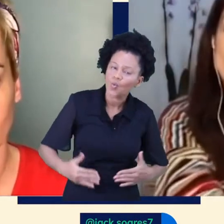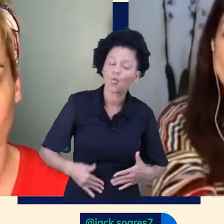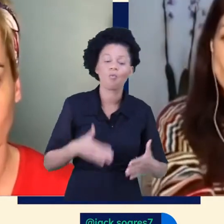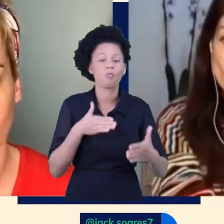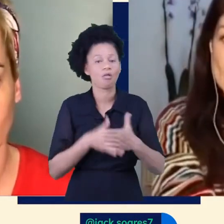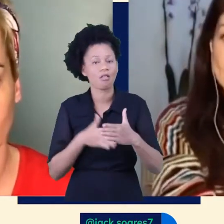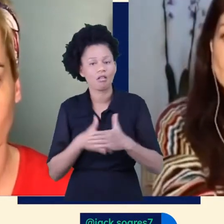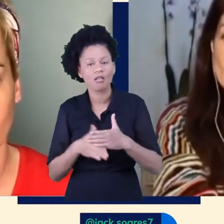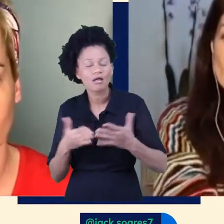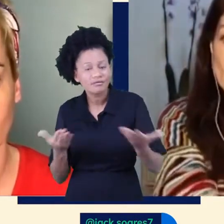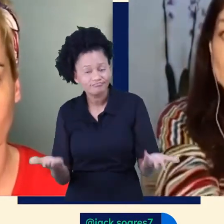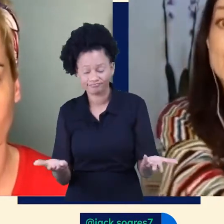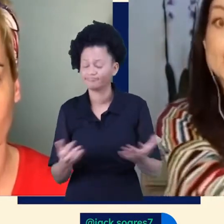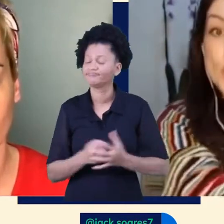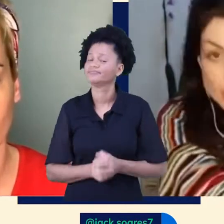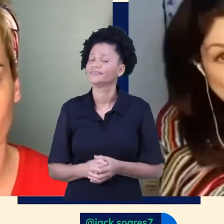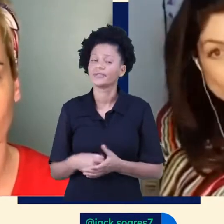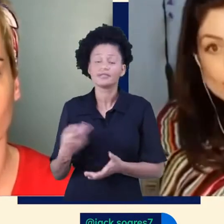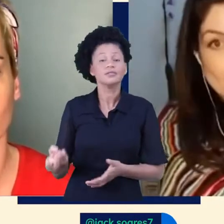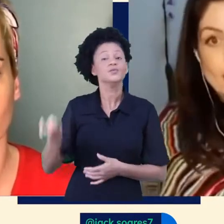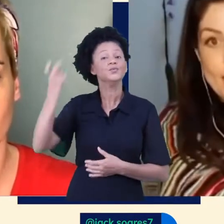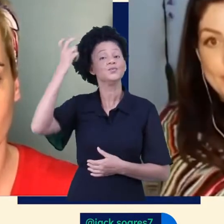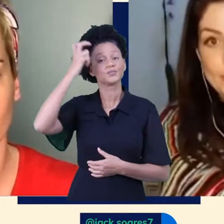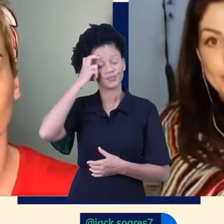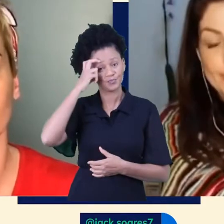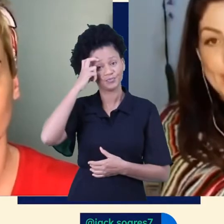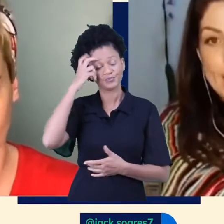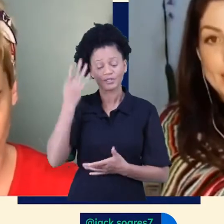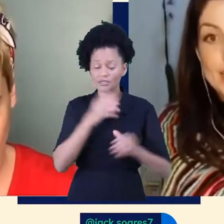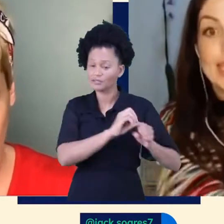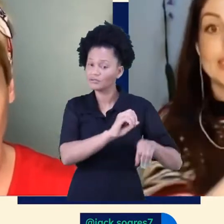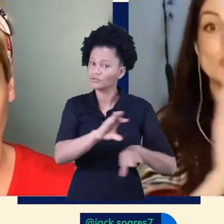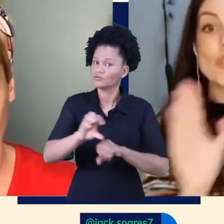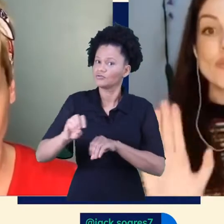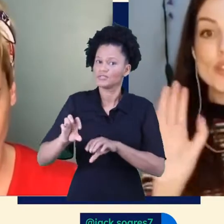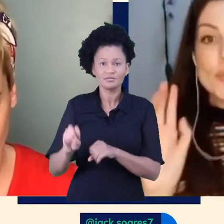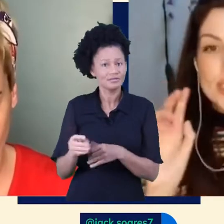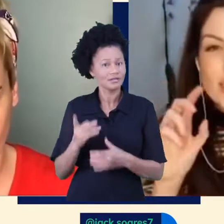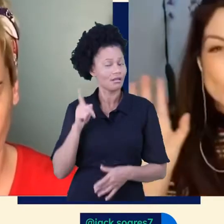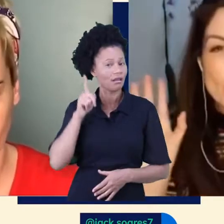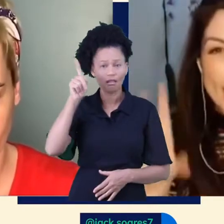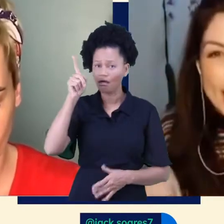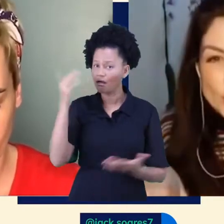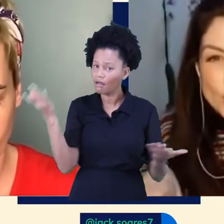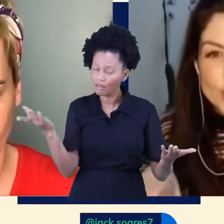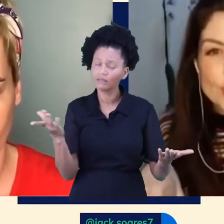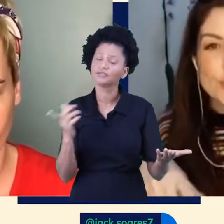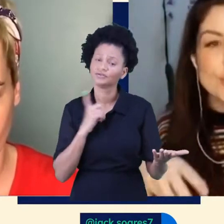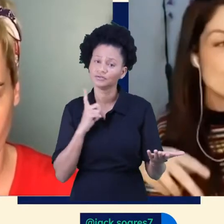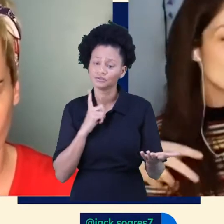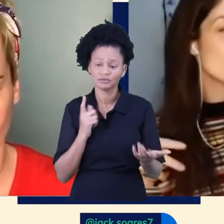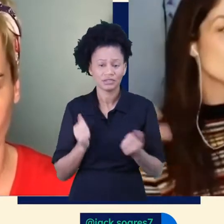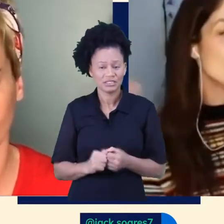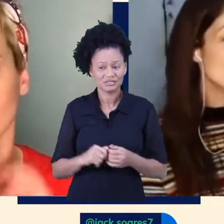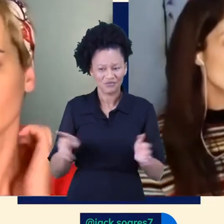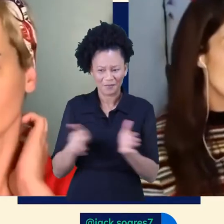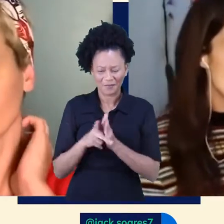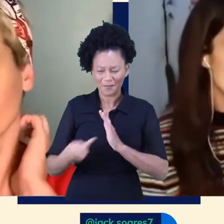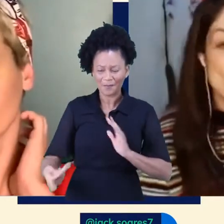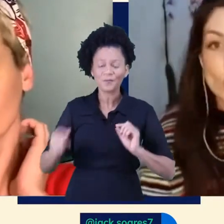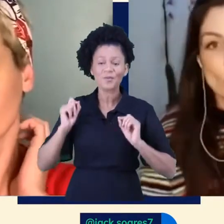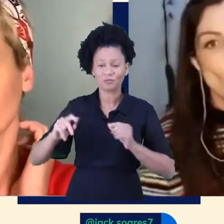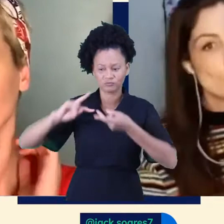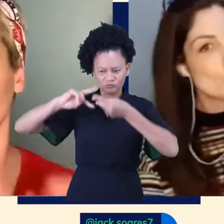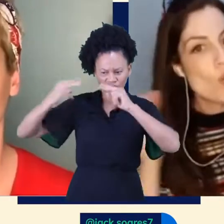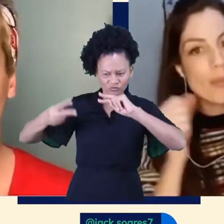a cultura e a educação que se dá lá, tá? Então, se fosse uma questão genética, se fosse uma questão